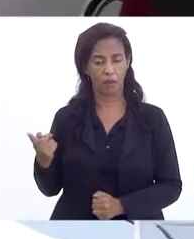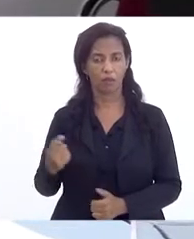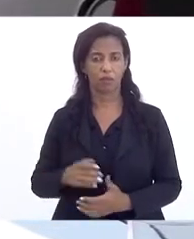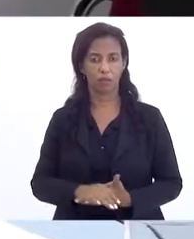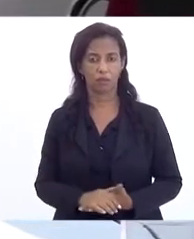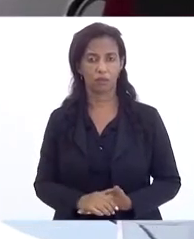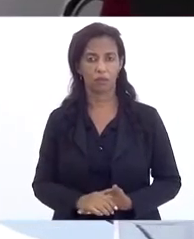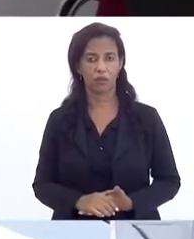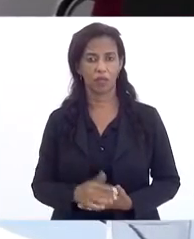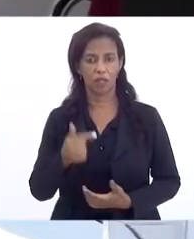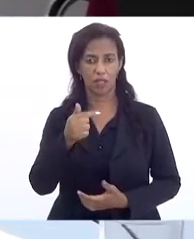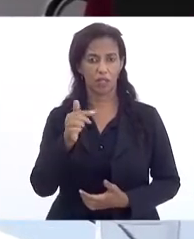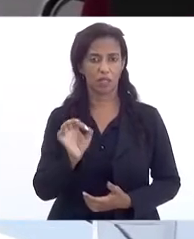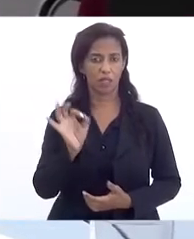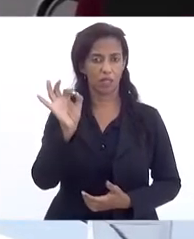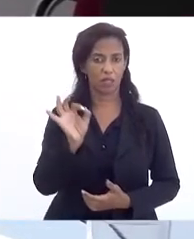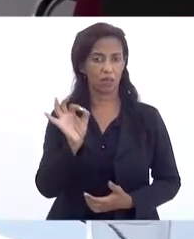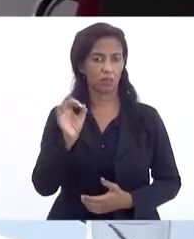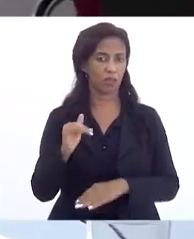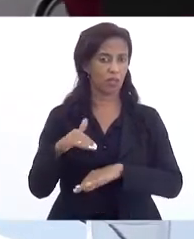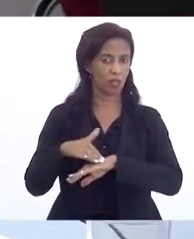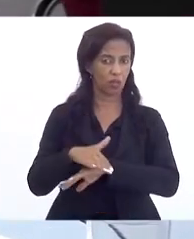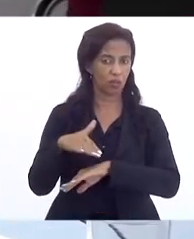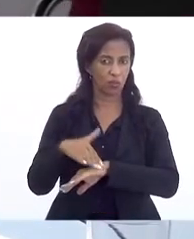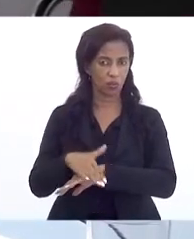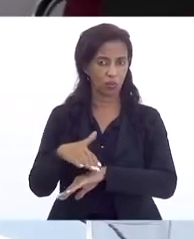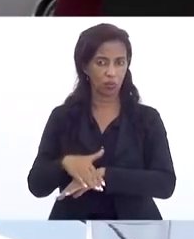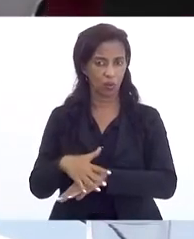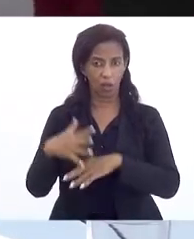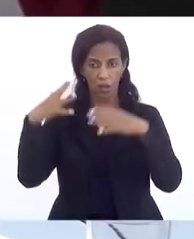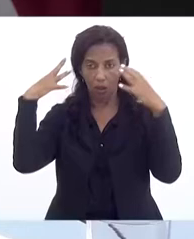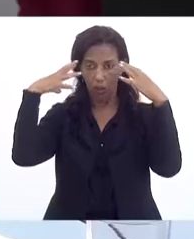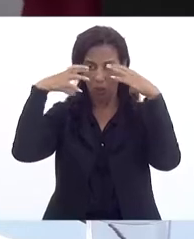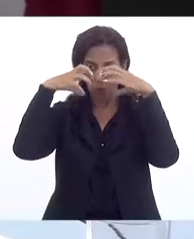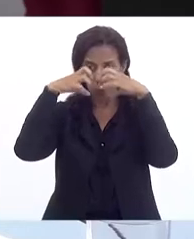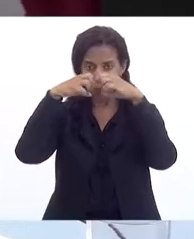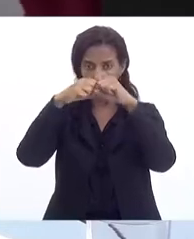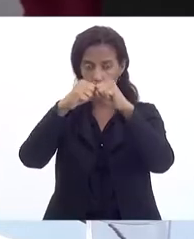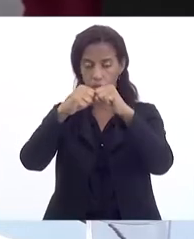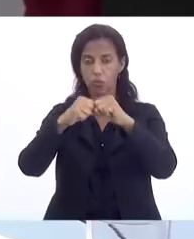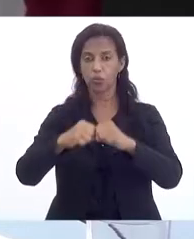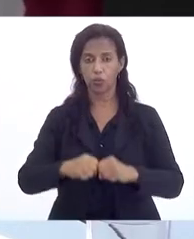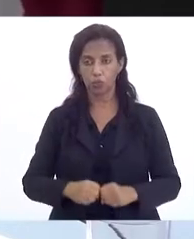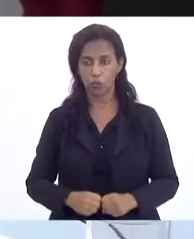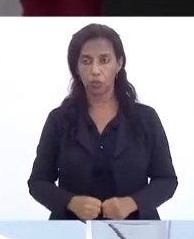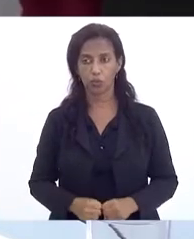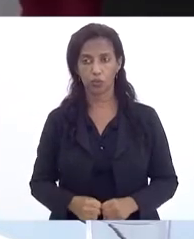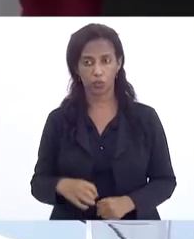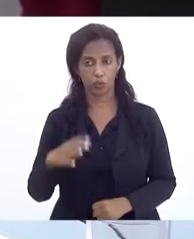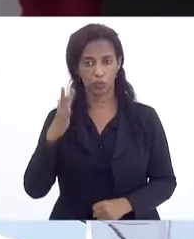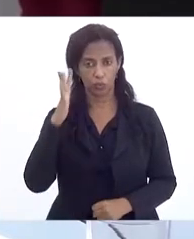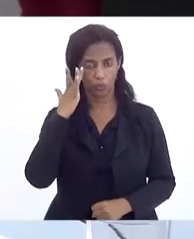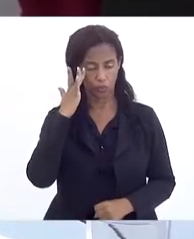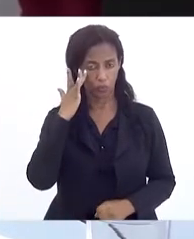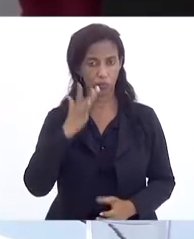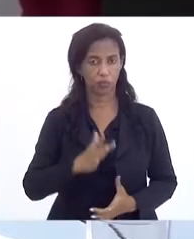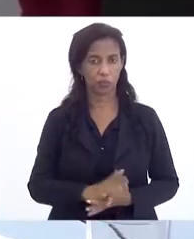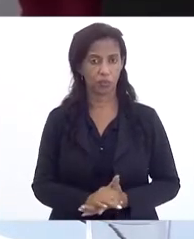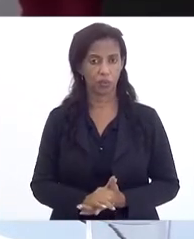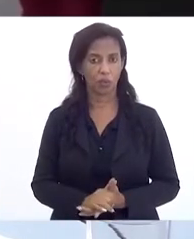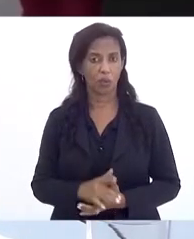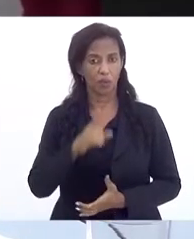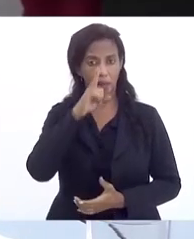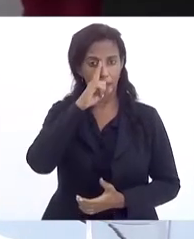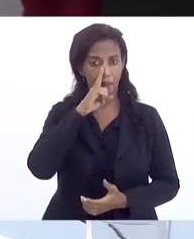de 70% à noite. É um breu de fazer, sabe? Eu acho que chega a botar